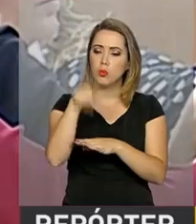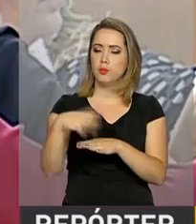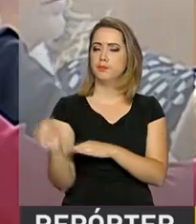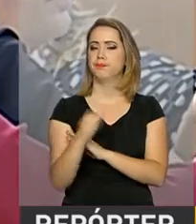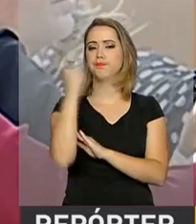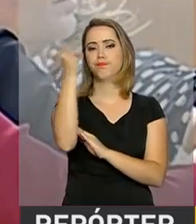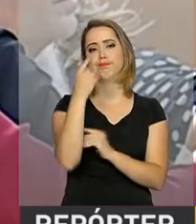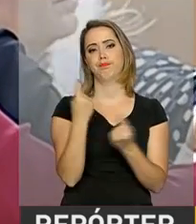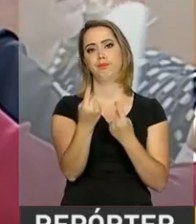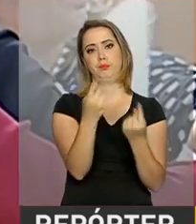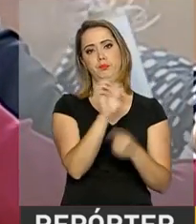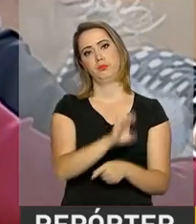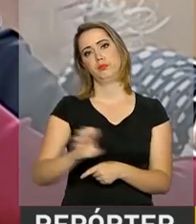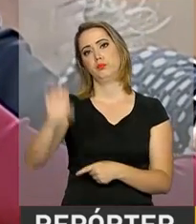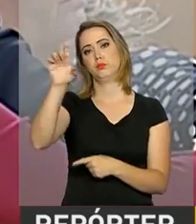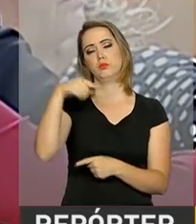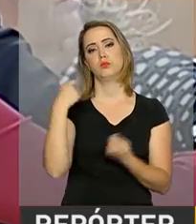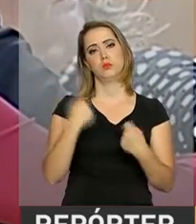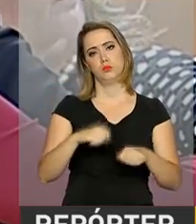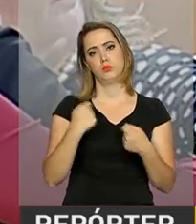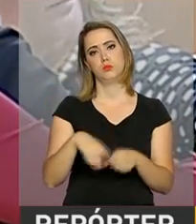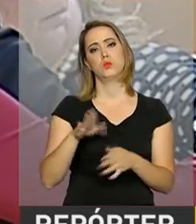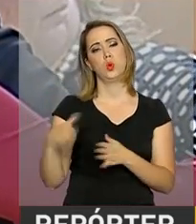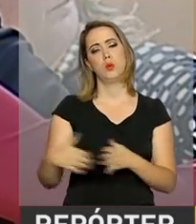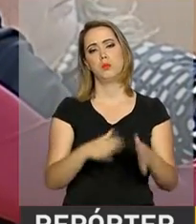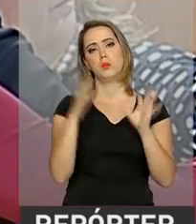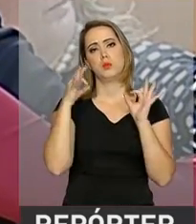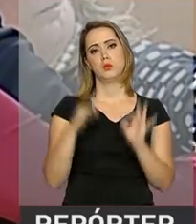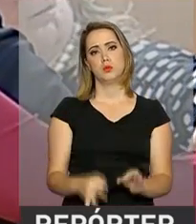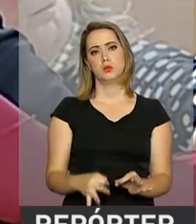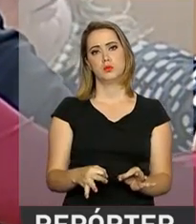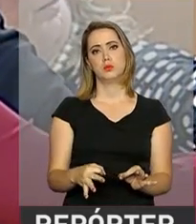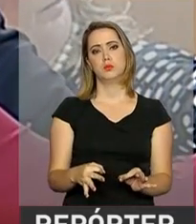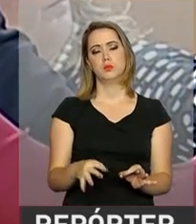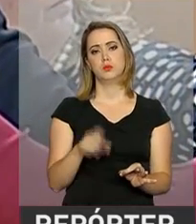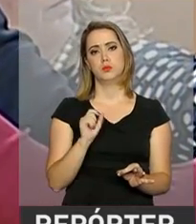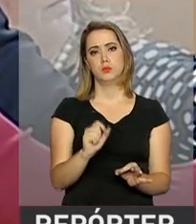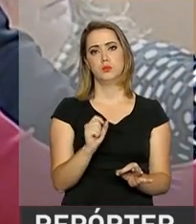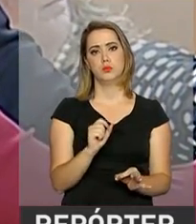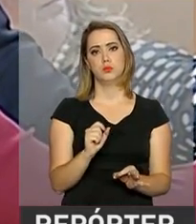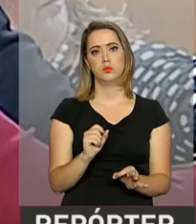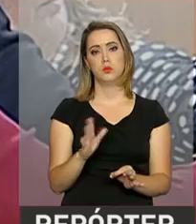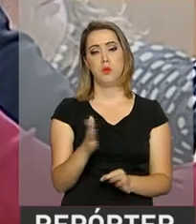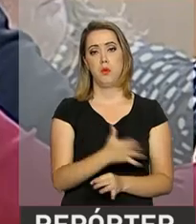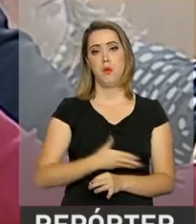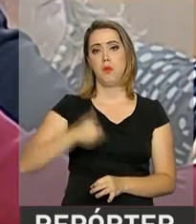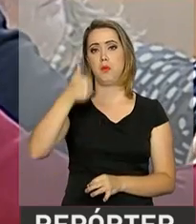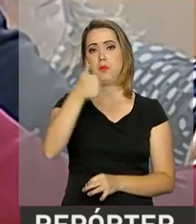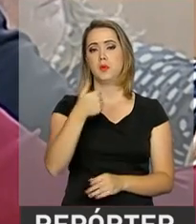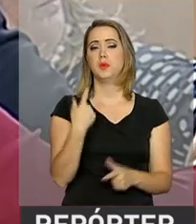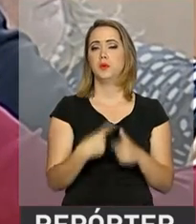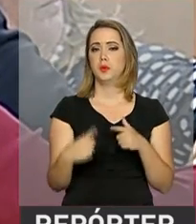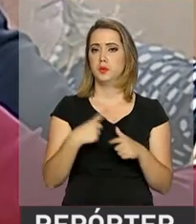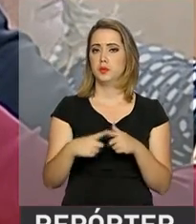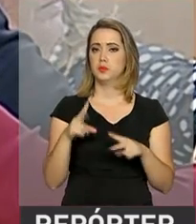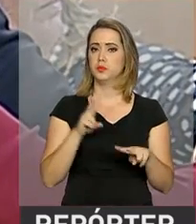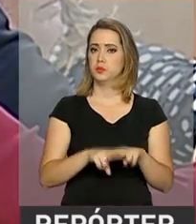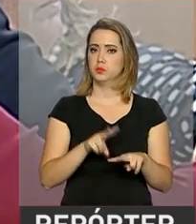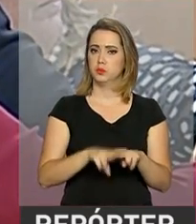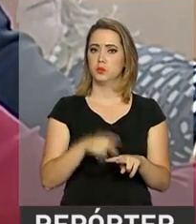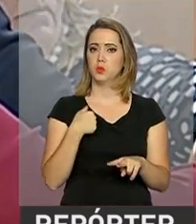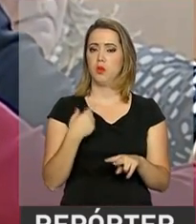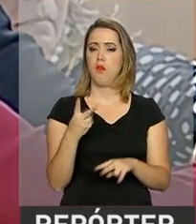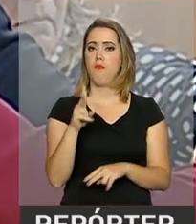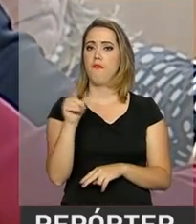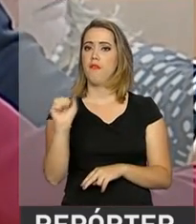os estados acho que presidente no caminho certo Dar esse Apoio aos Estados melhorar a questão prisional aumentar o número de